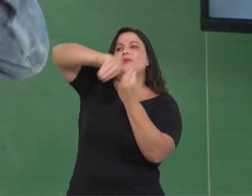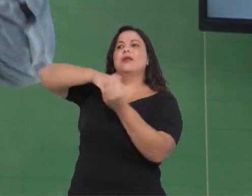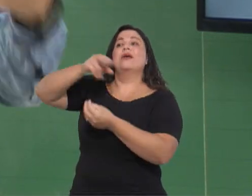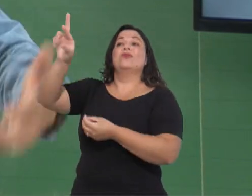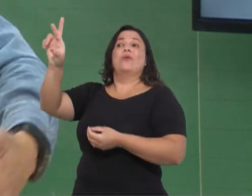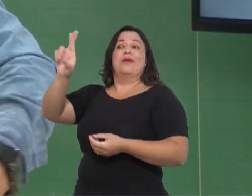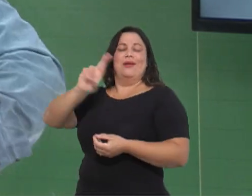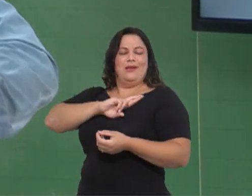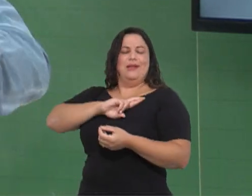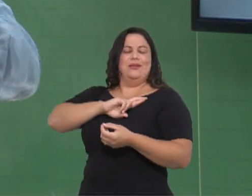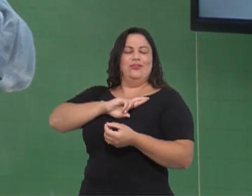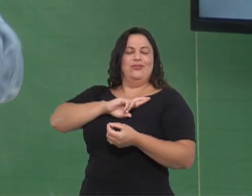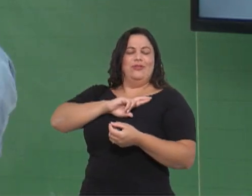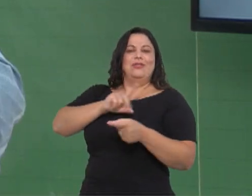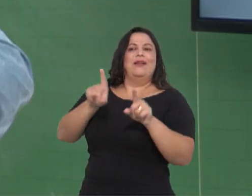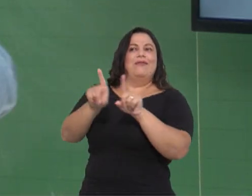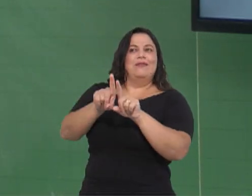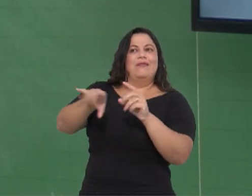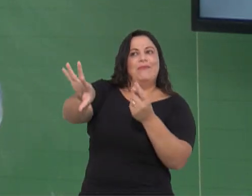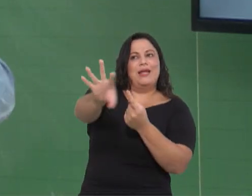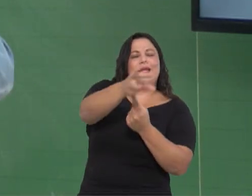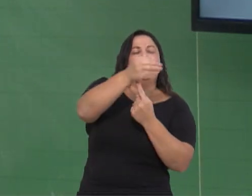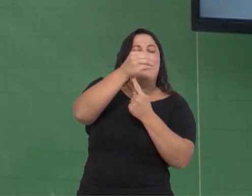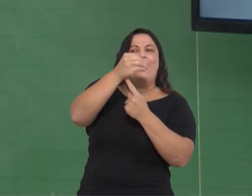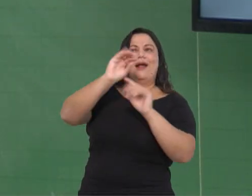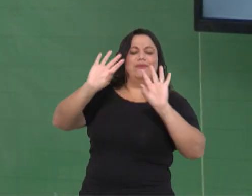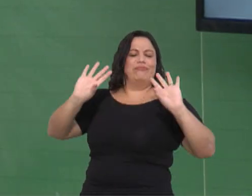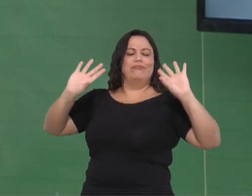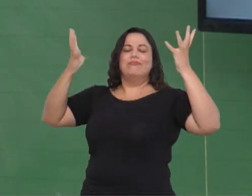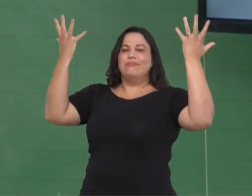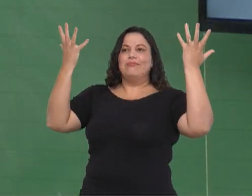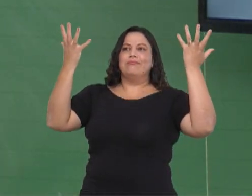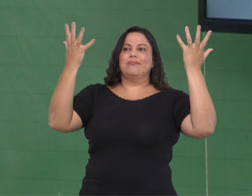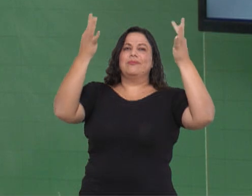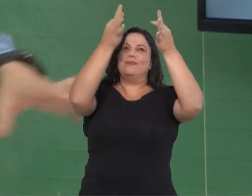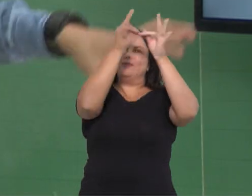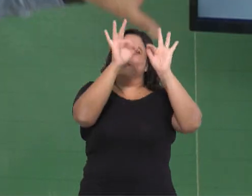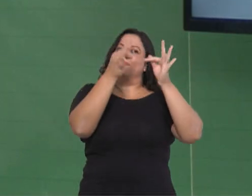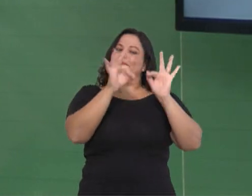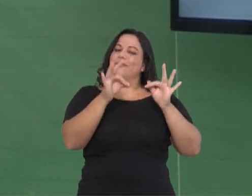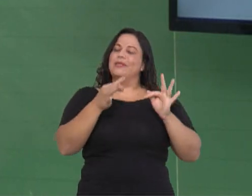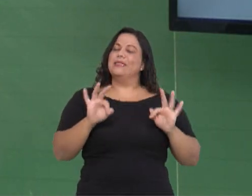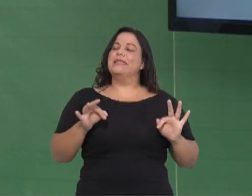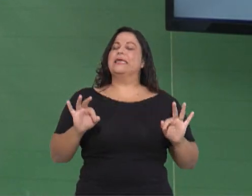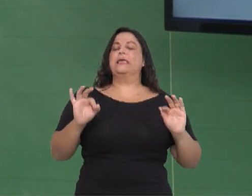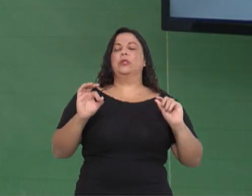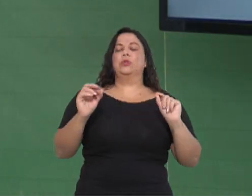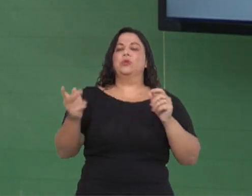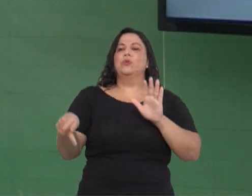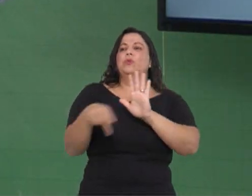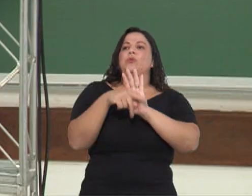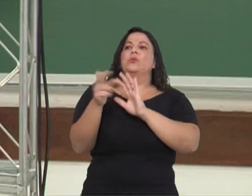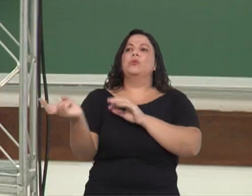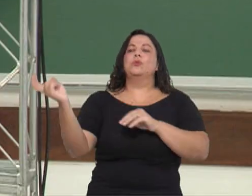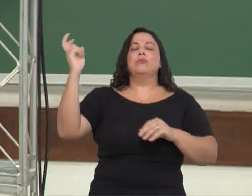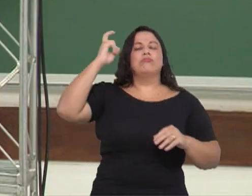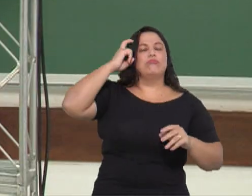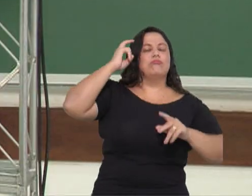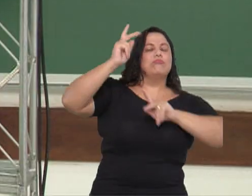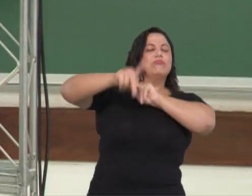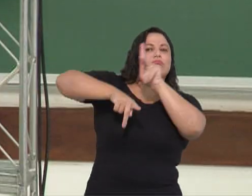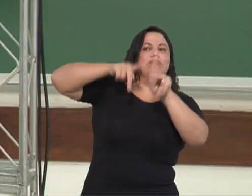estético, festivo, vem da cultura popular. Então, quer dizer com isso que a